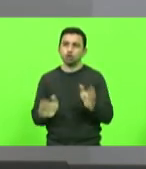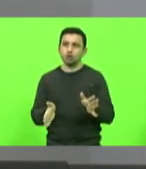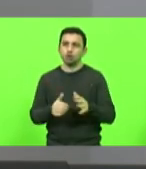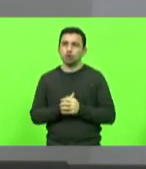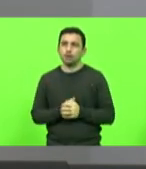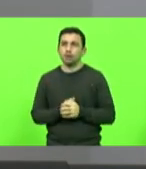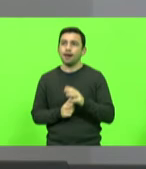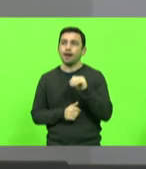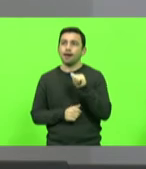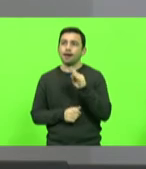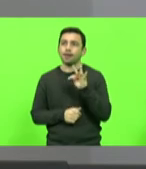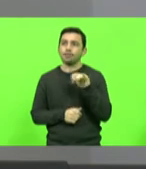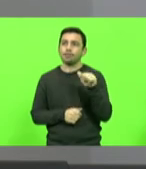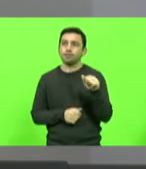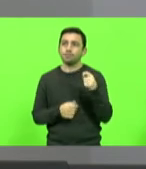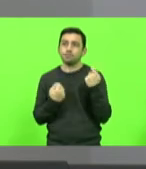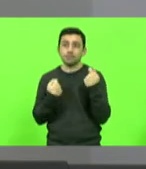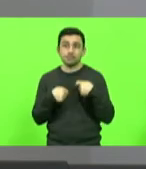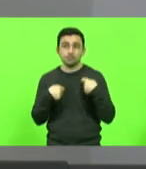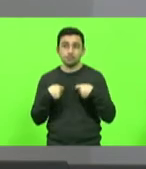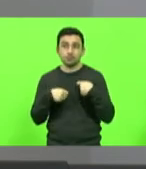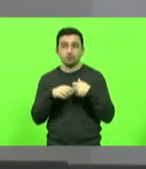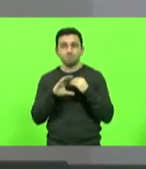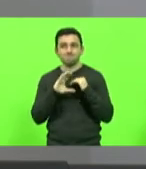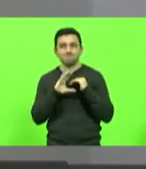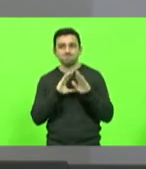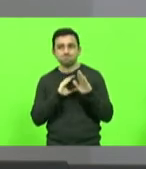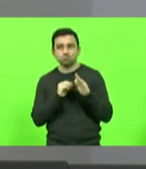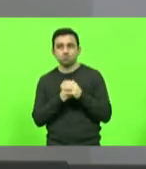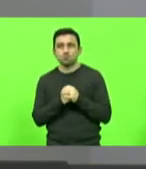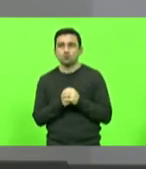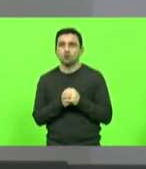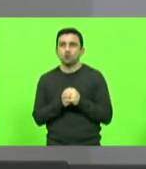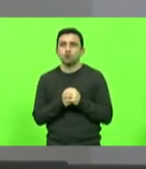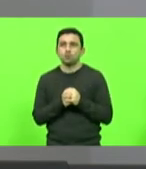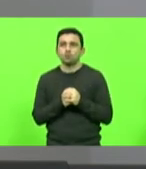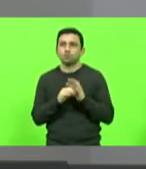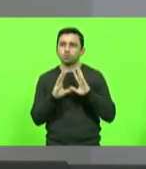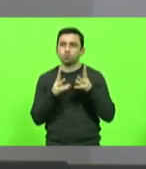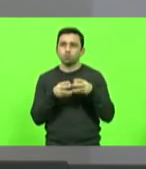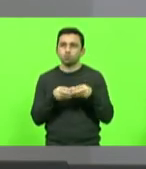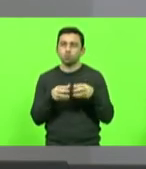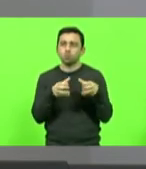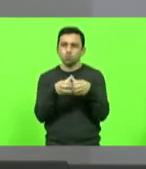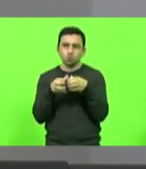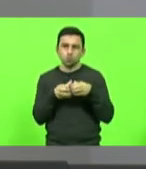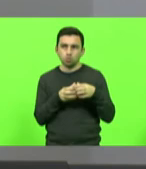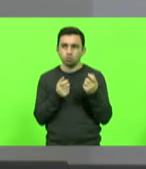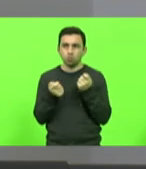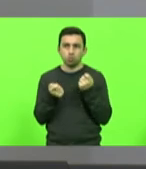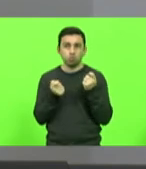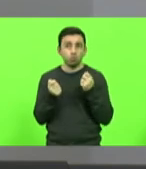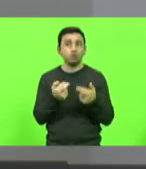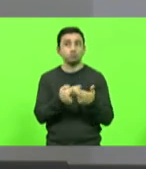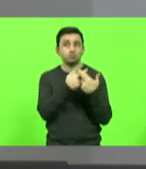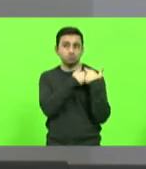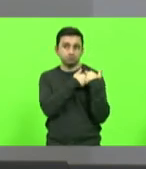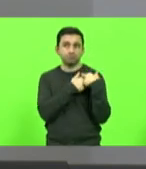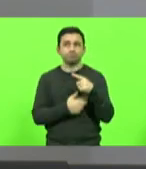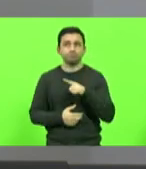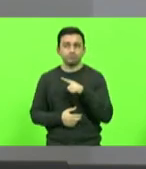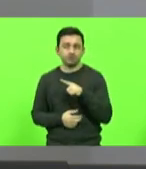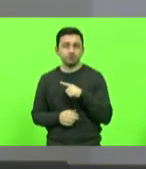ata precisa ser endereçada não só aos órgãos de controle, que têm responsabilidades aqui, como bem